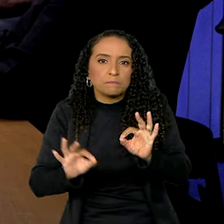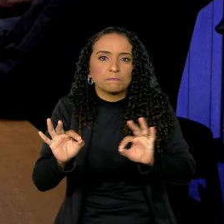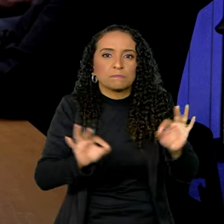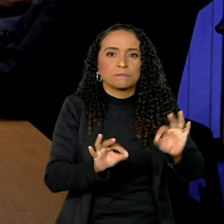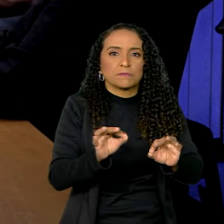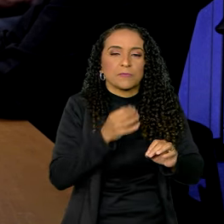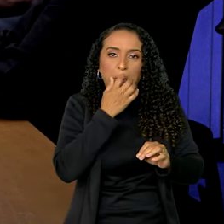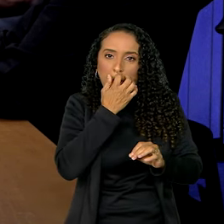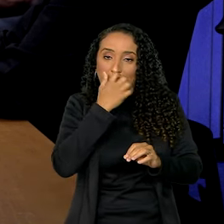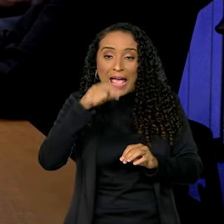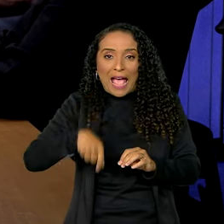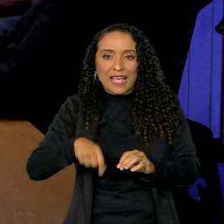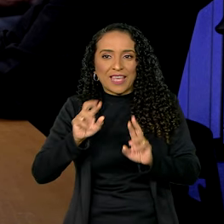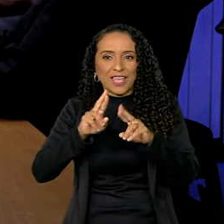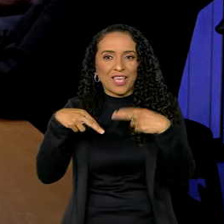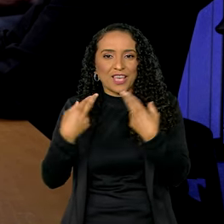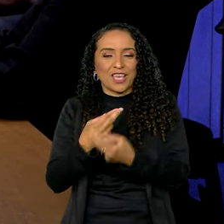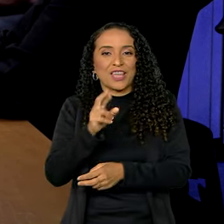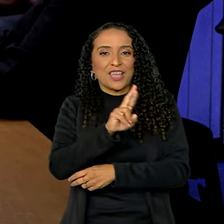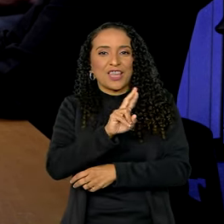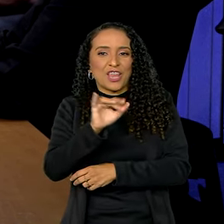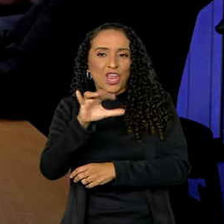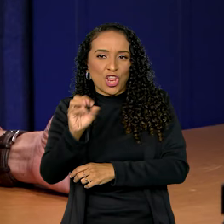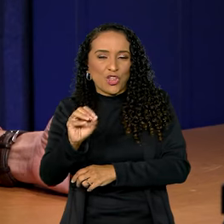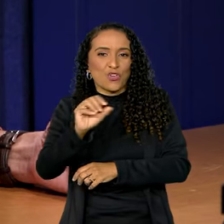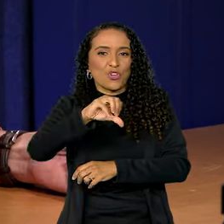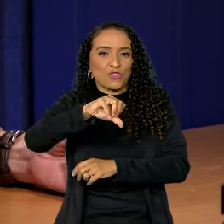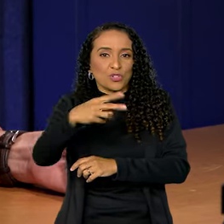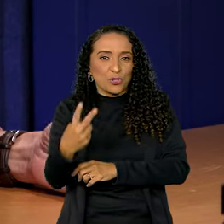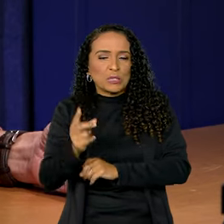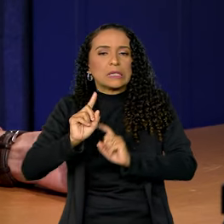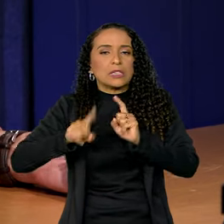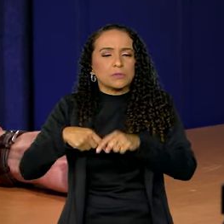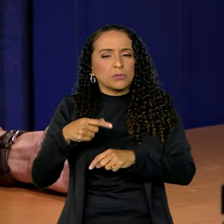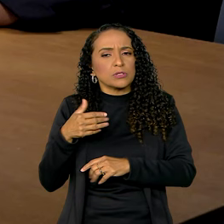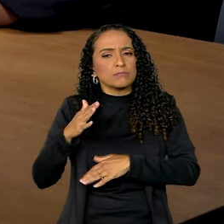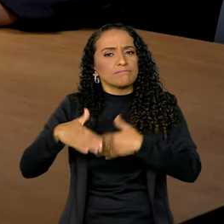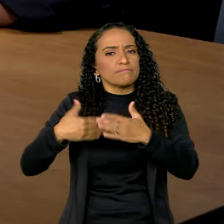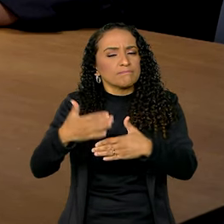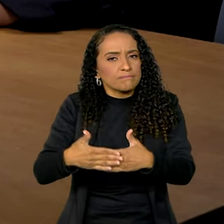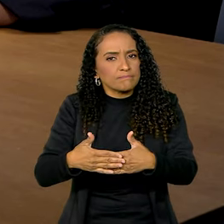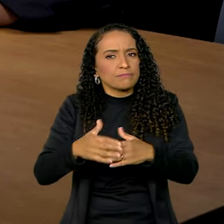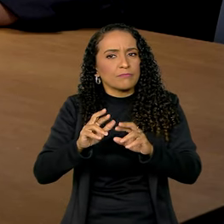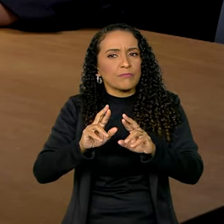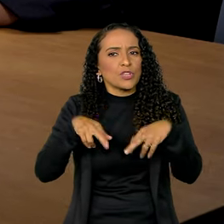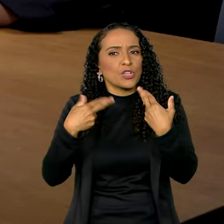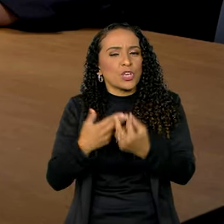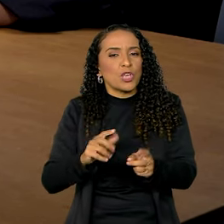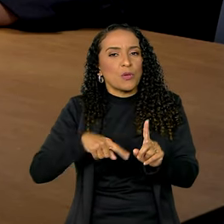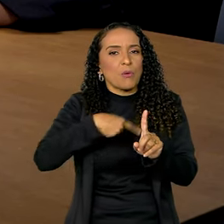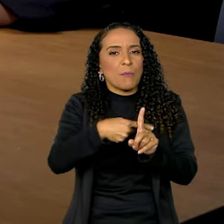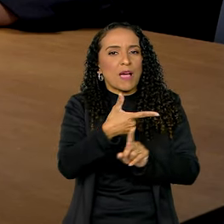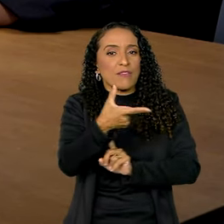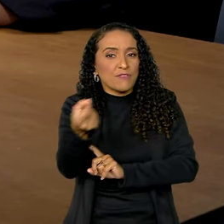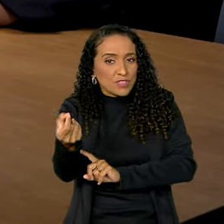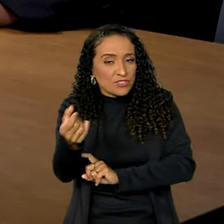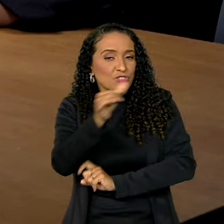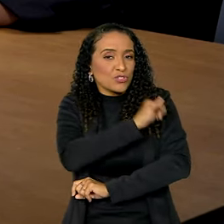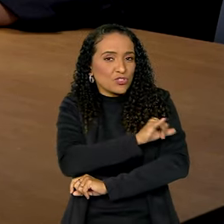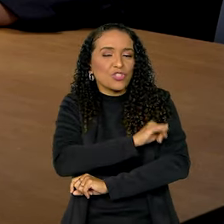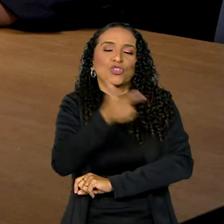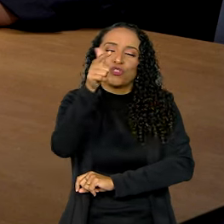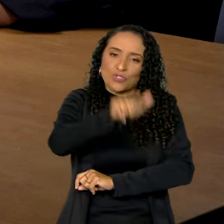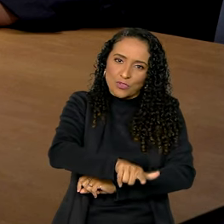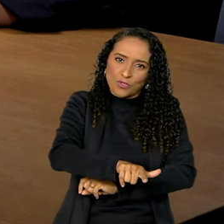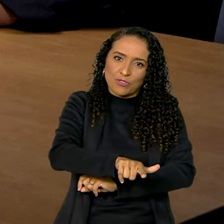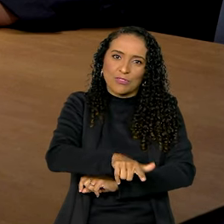na na Rio 92 né Depois a gente vem um pouco mais pra frente né na Rio mais 20 no Rio de Janeiro